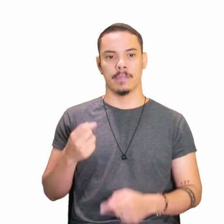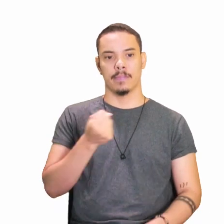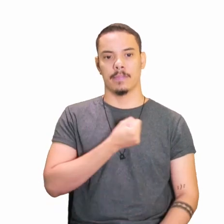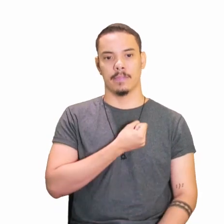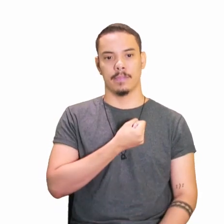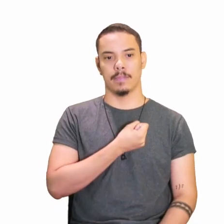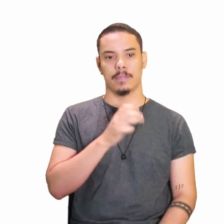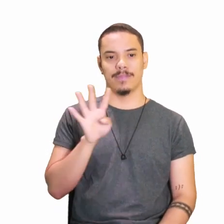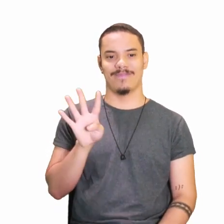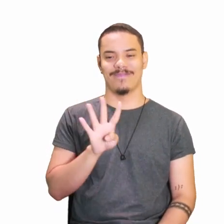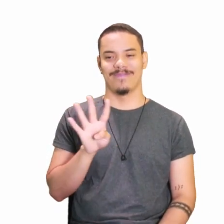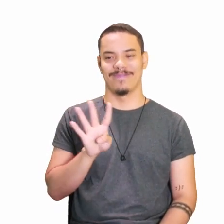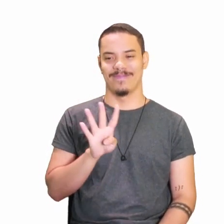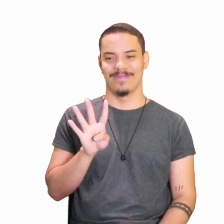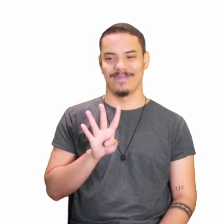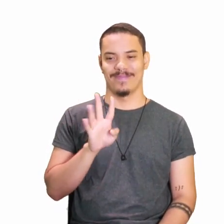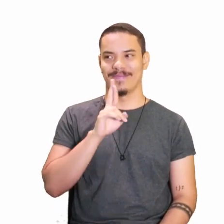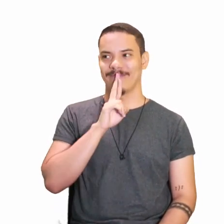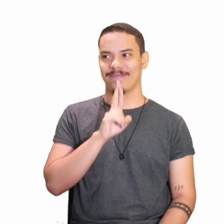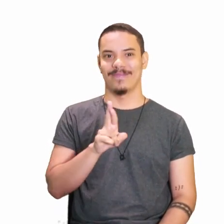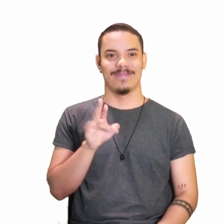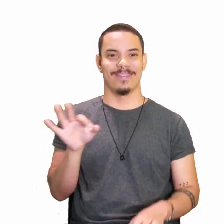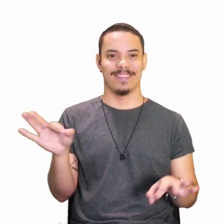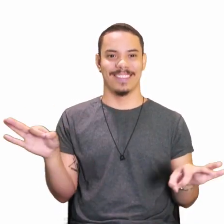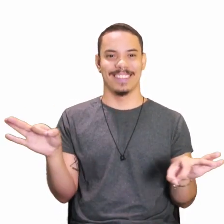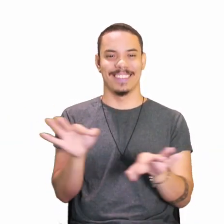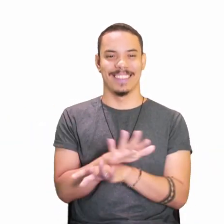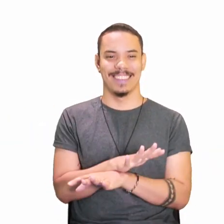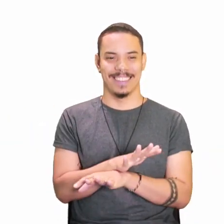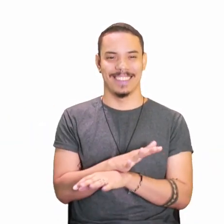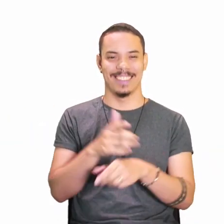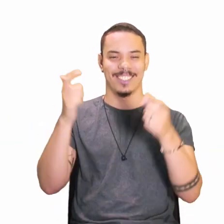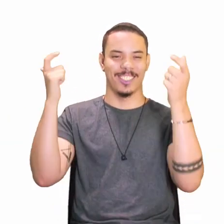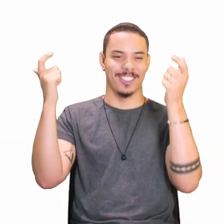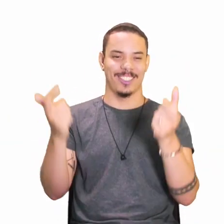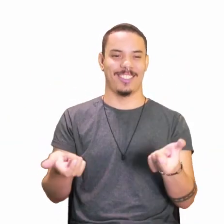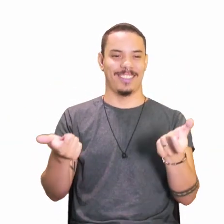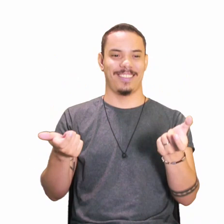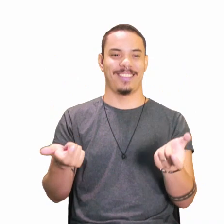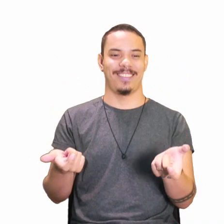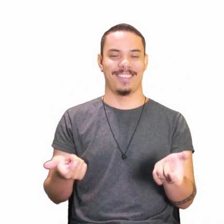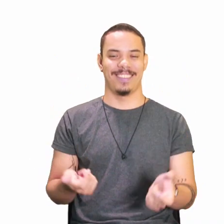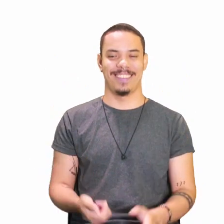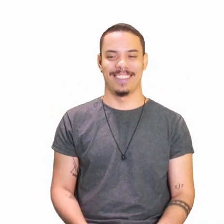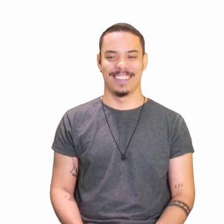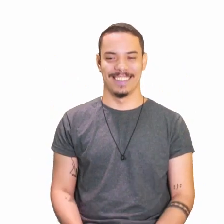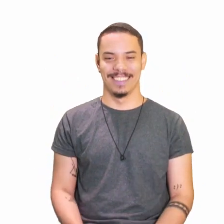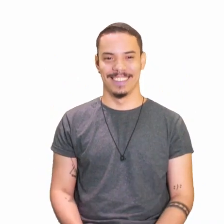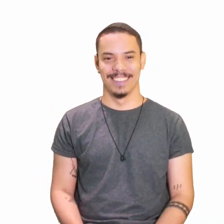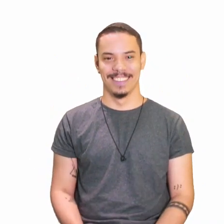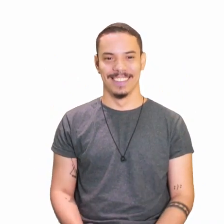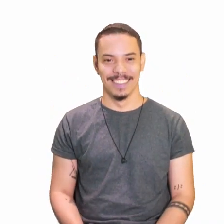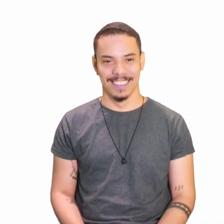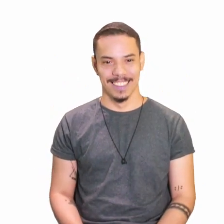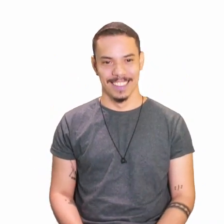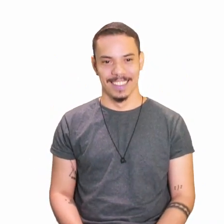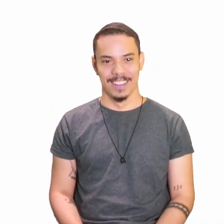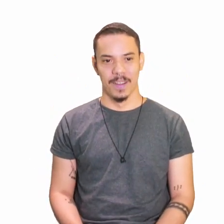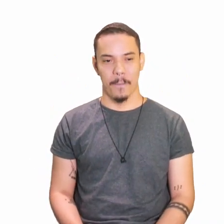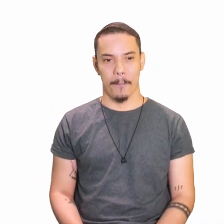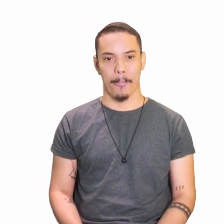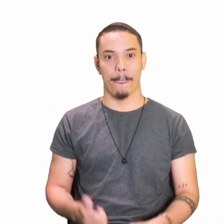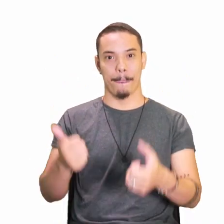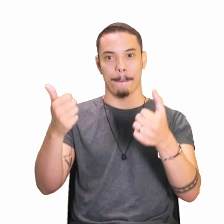4 já veio com gabarito Que coisa chata Amandinha Olha só então